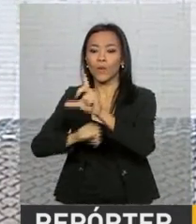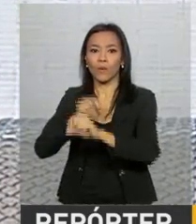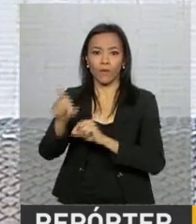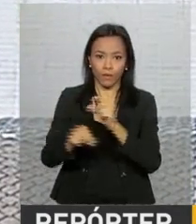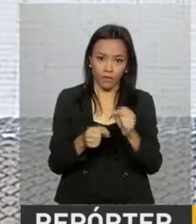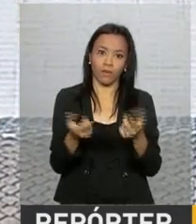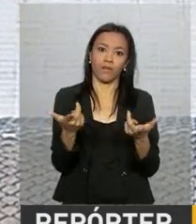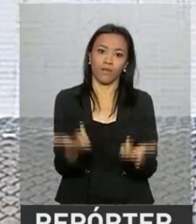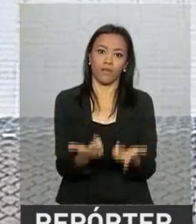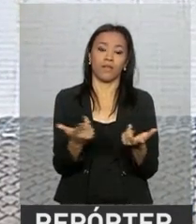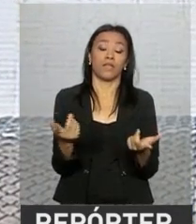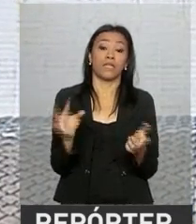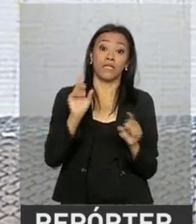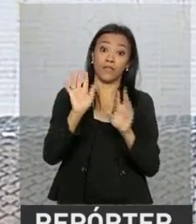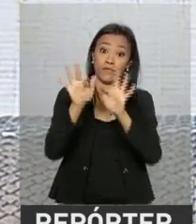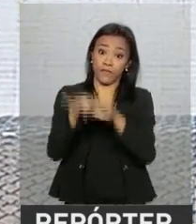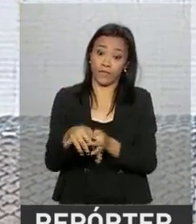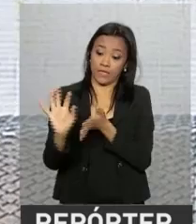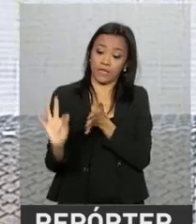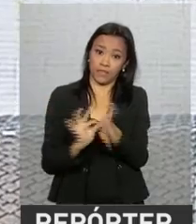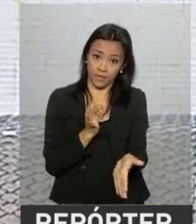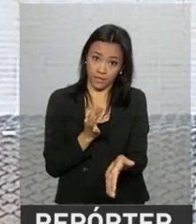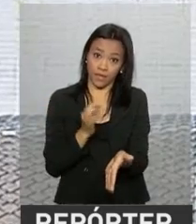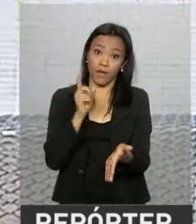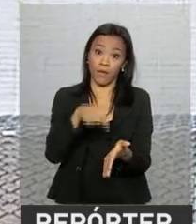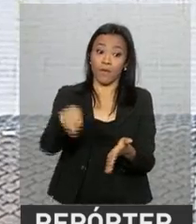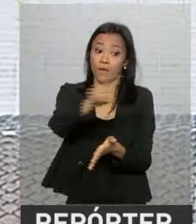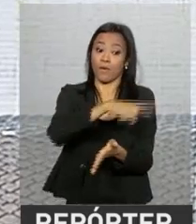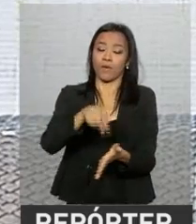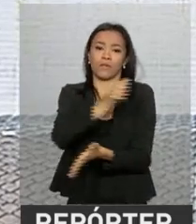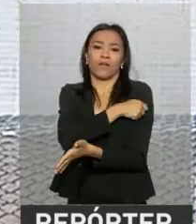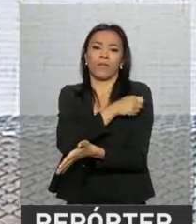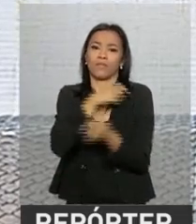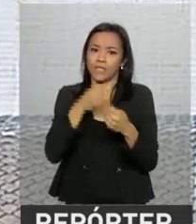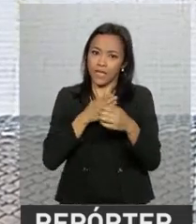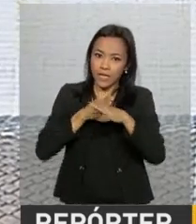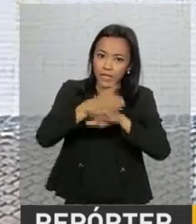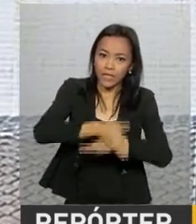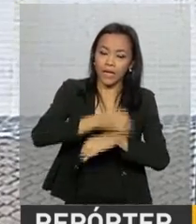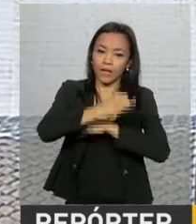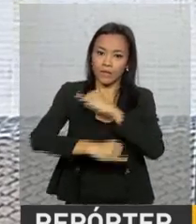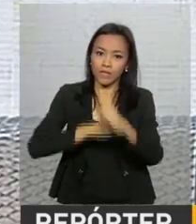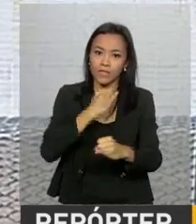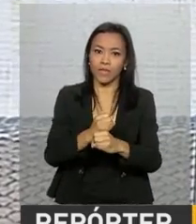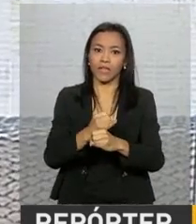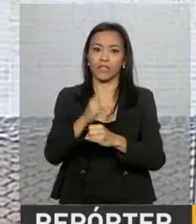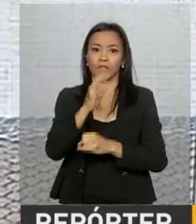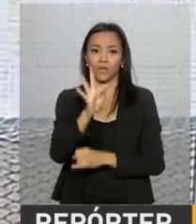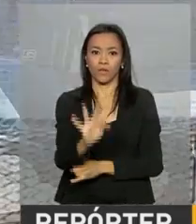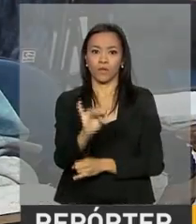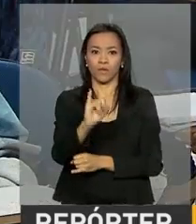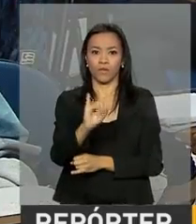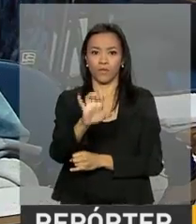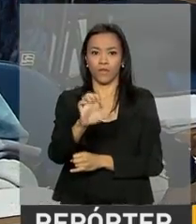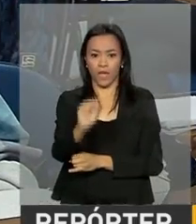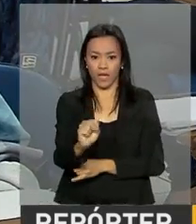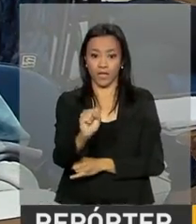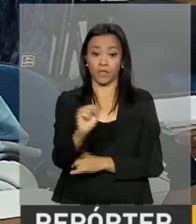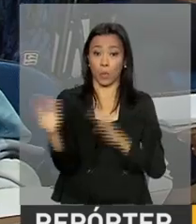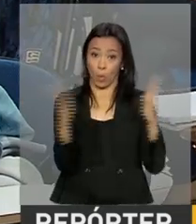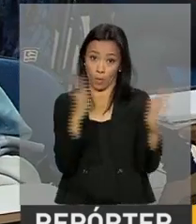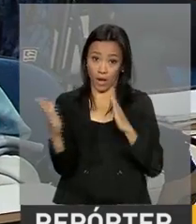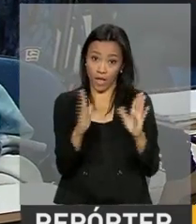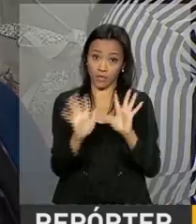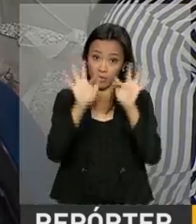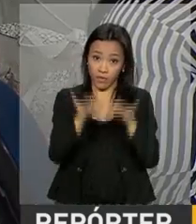seletivo e concluir a inscrição, o estudante deve acessar o site do FIES. O prazo para concluir